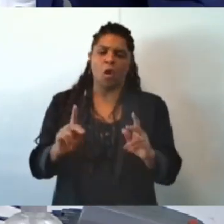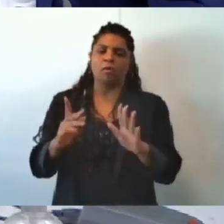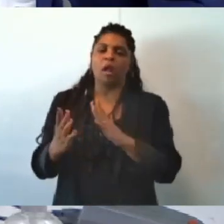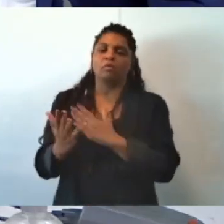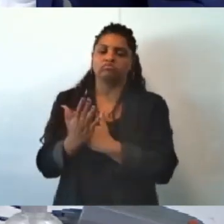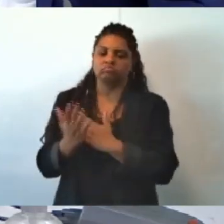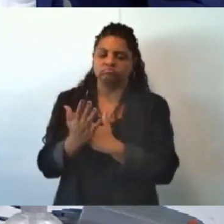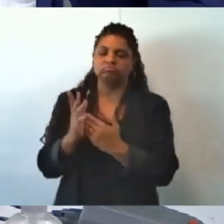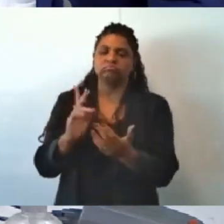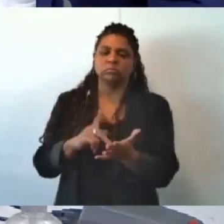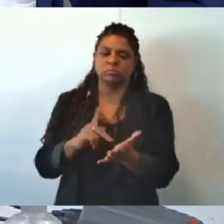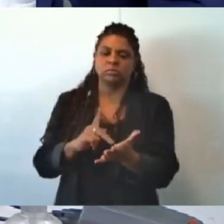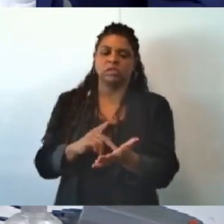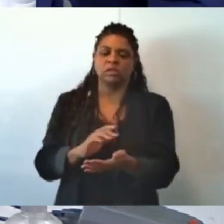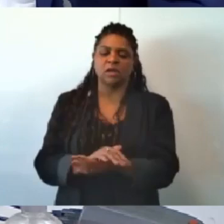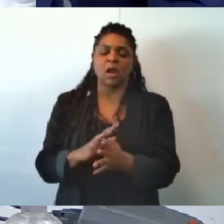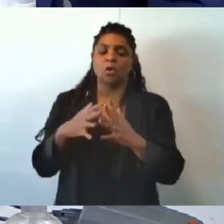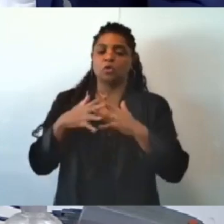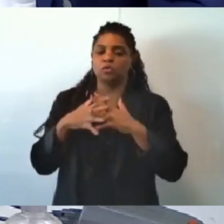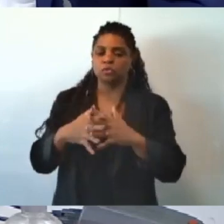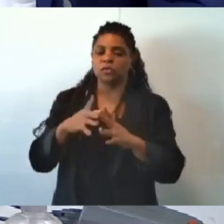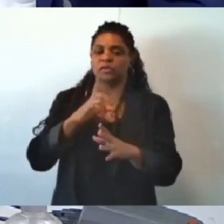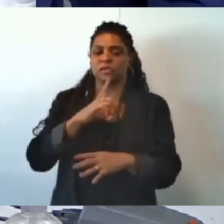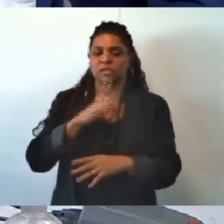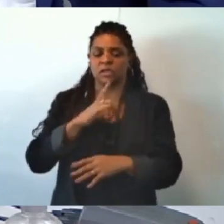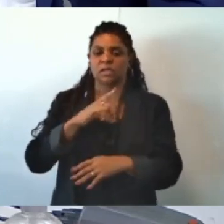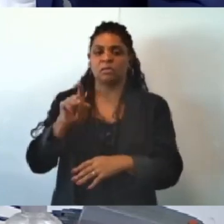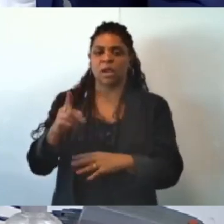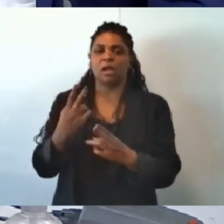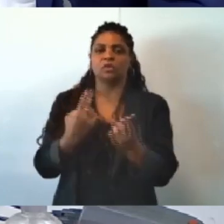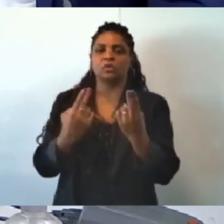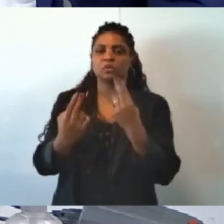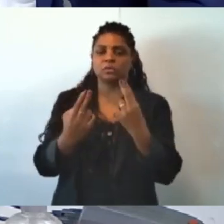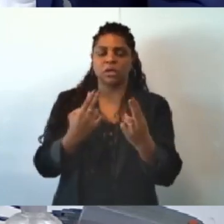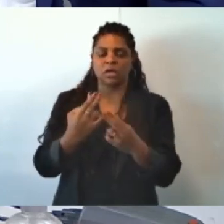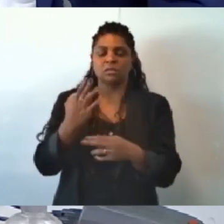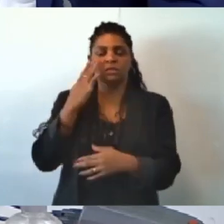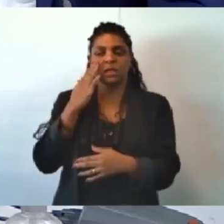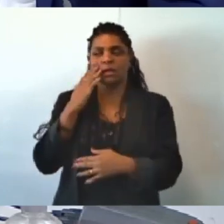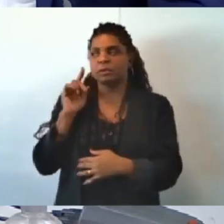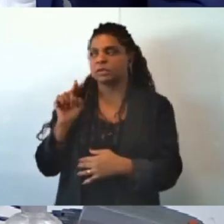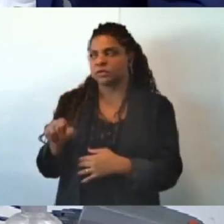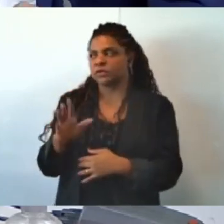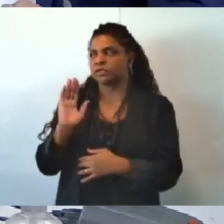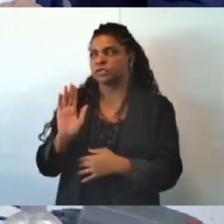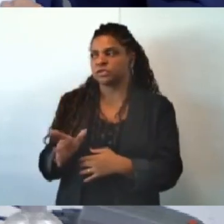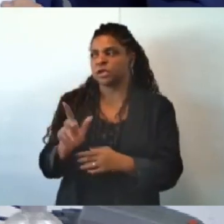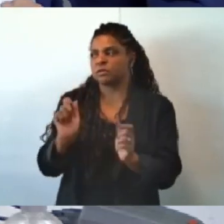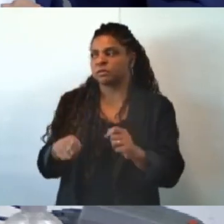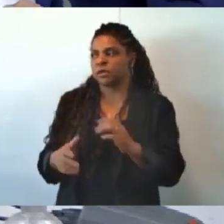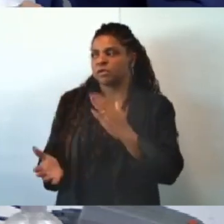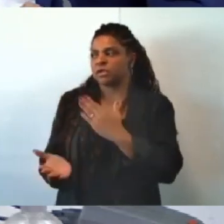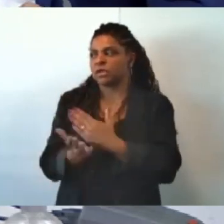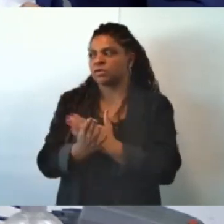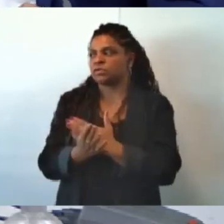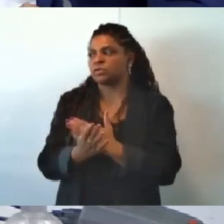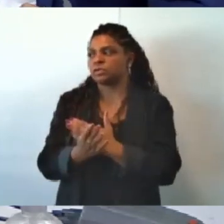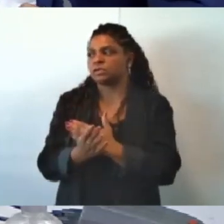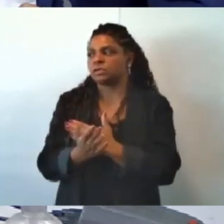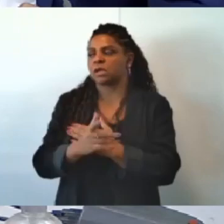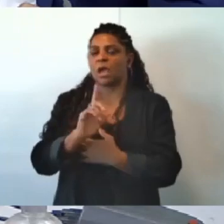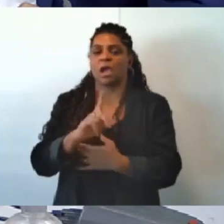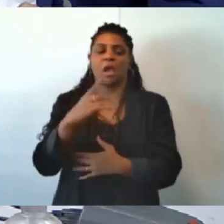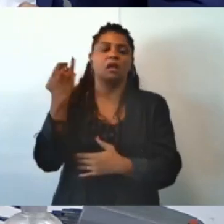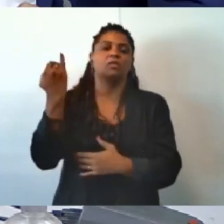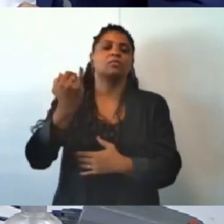As dúvidas que nós tivemos em relação a trânsito, né? Sabendo que você já pode nos ajudar, vai ser muito importante.